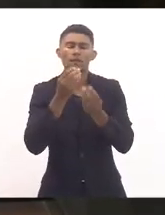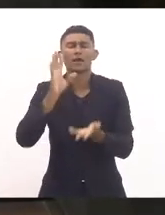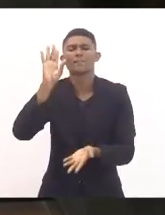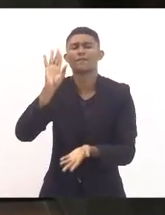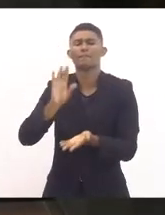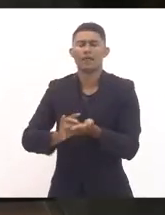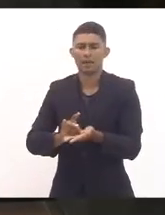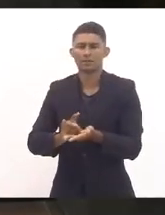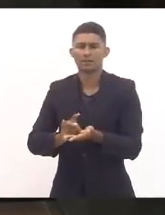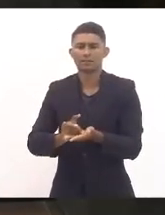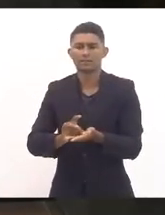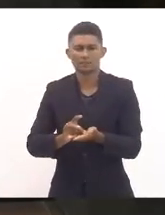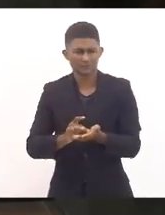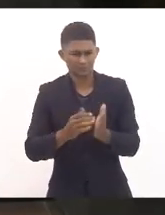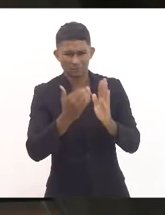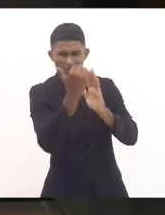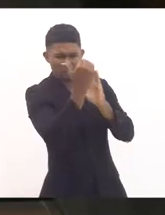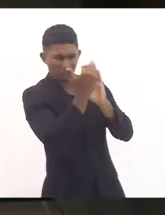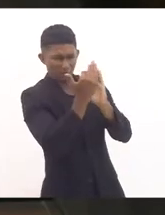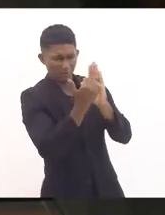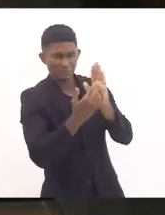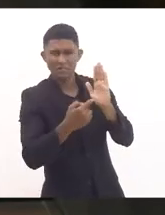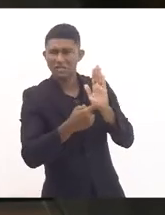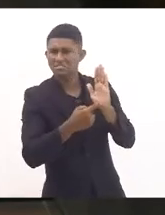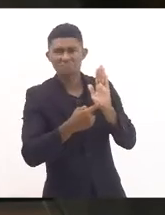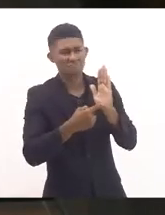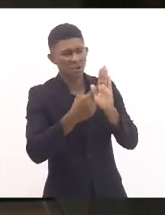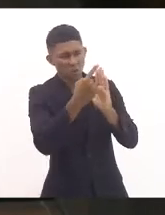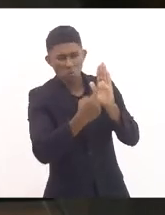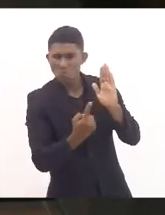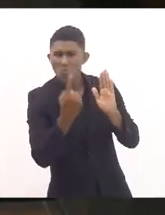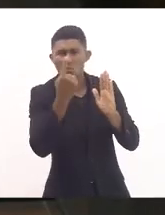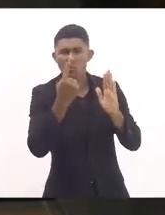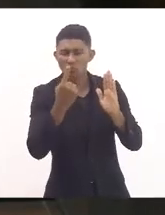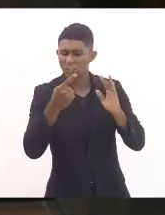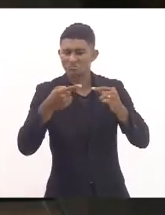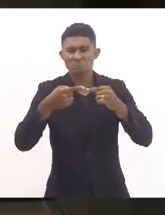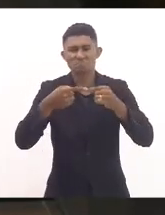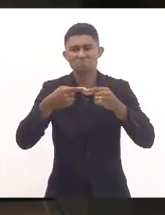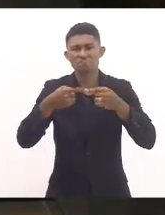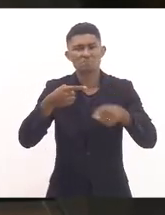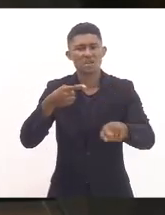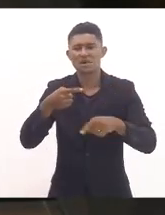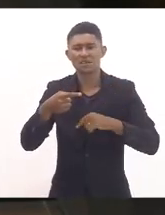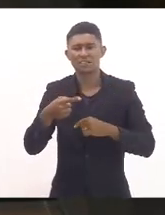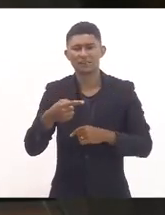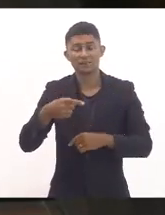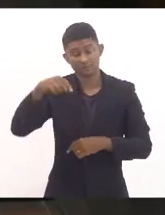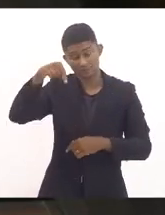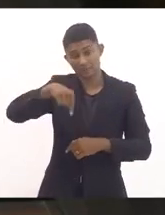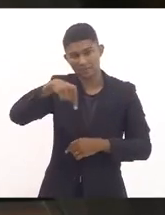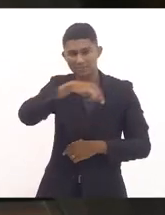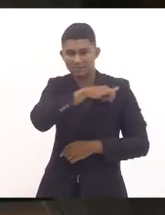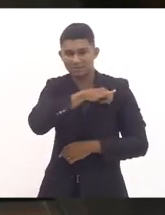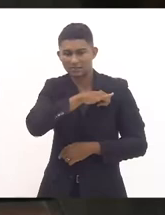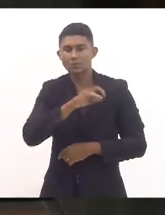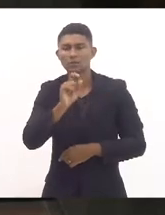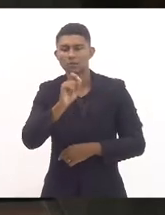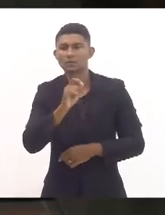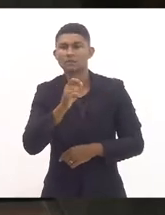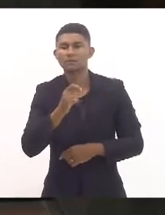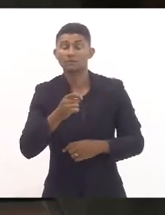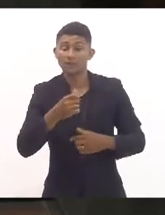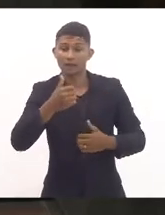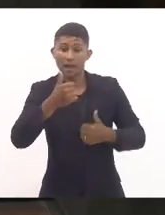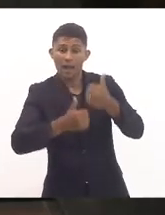que está escrito aqui faz parte. Na linguagem popular, aqui no Rio de Janeiro, feijão,